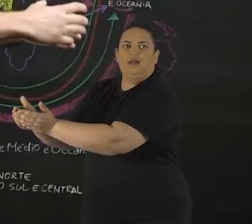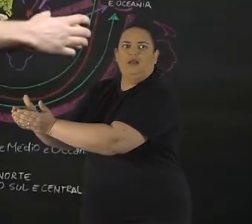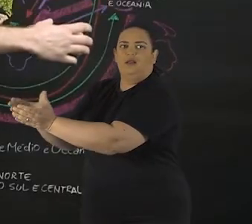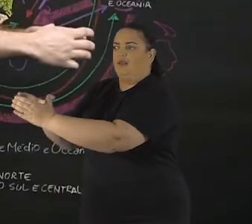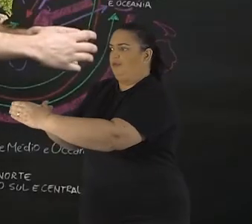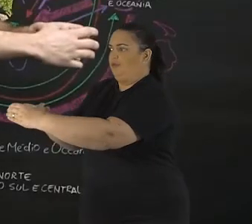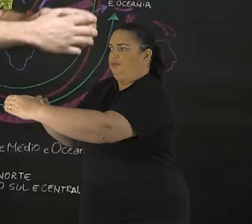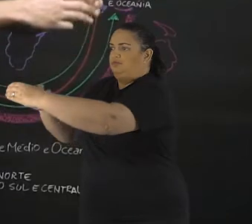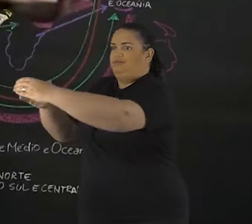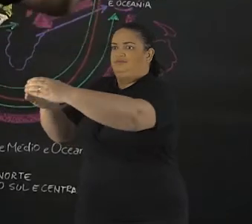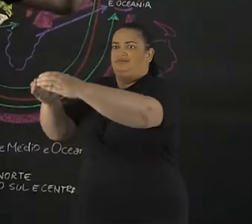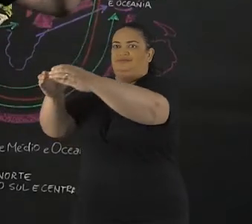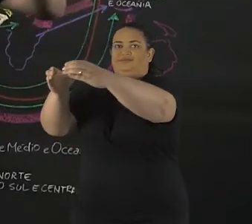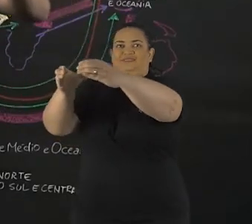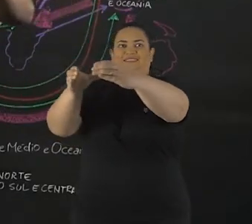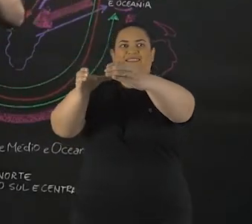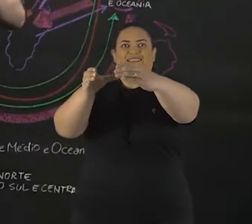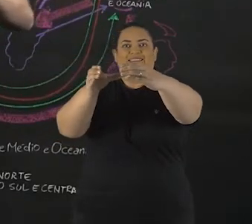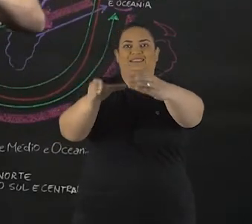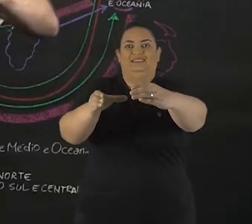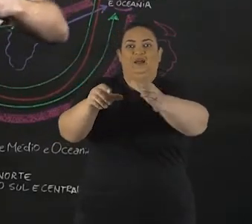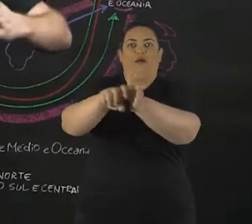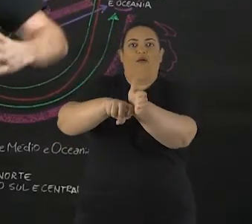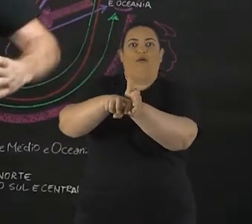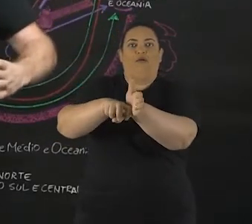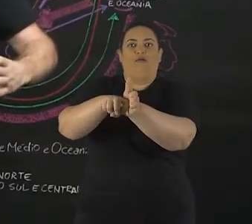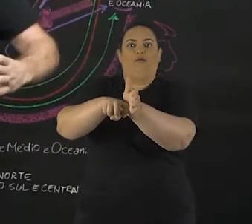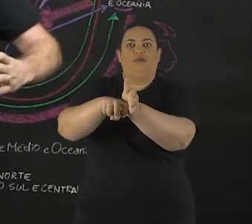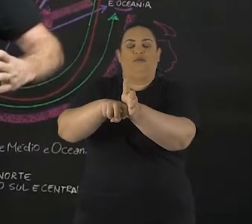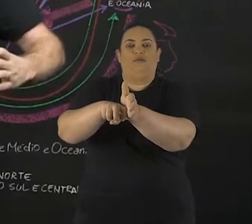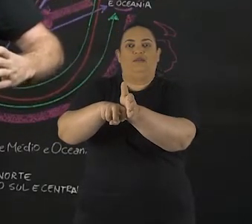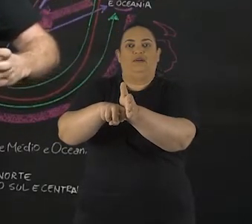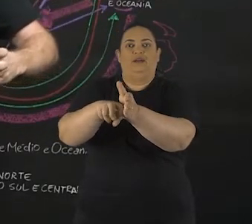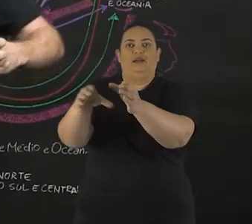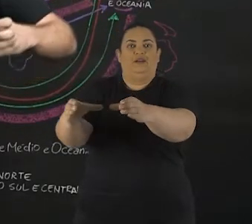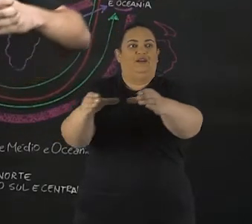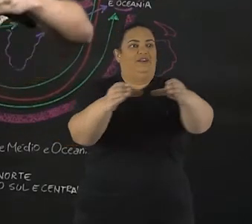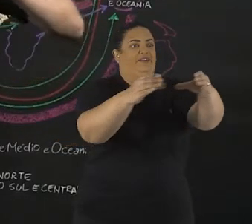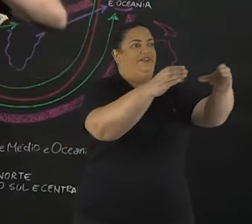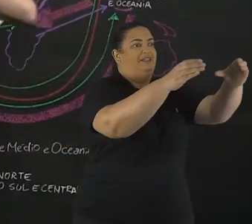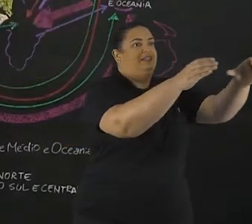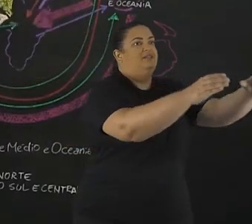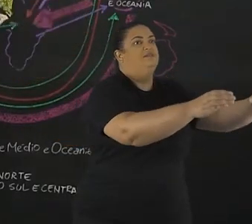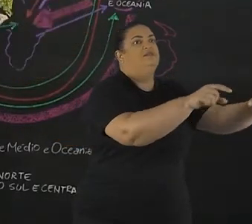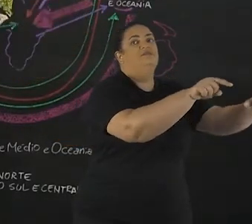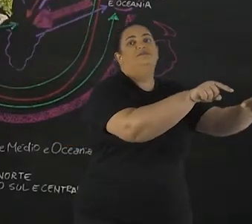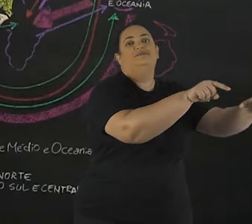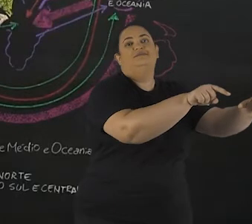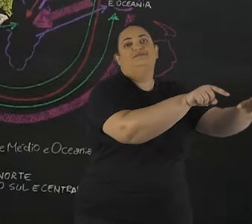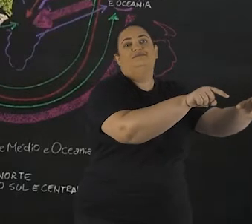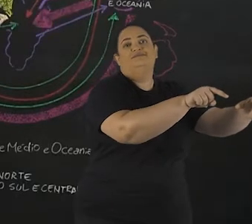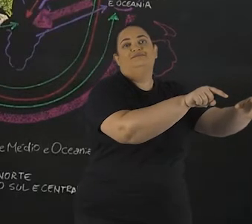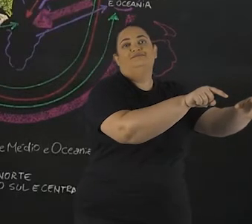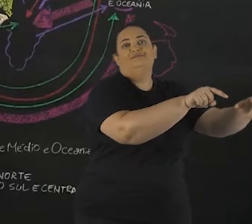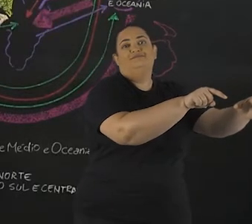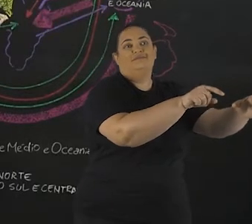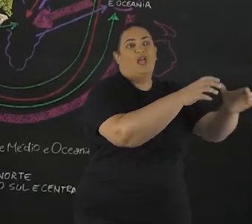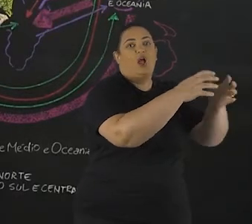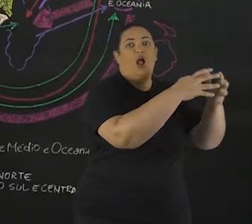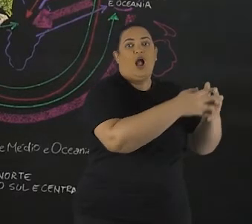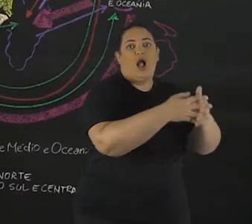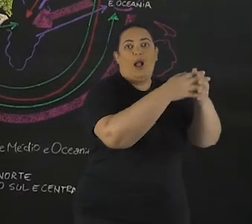vai sair do navio e vai para o vagão de trem inteiro novamente, que vai ser colocado novamente no